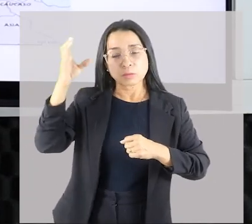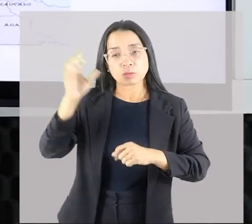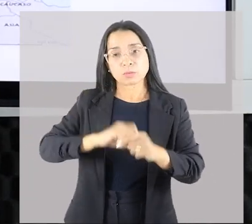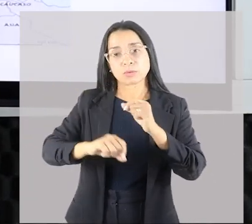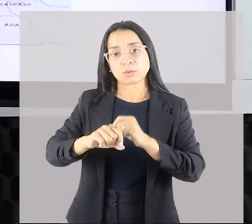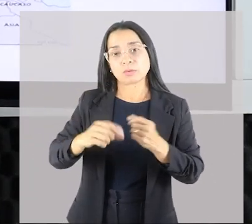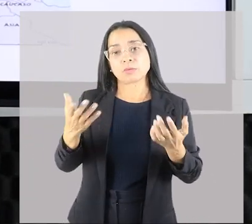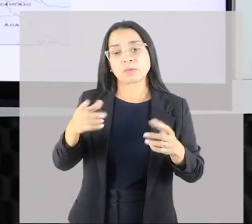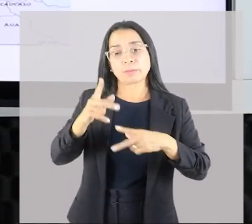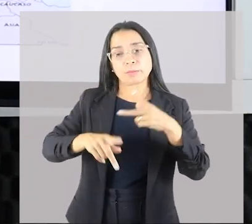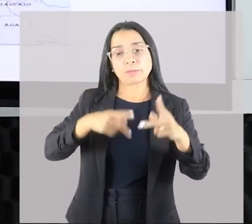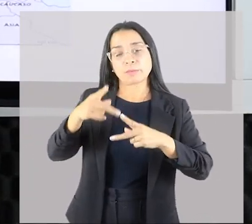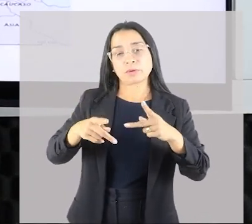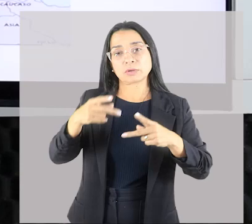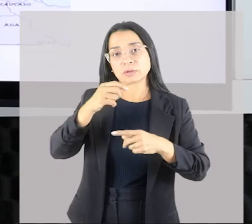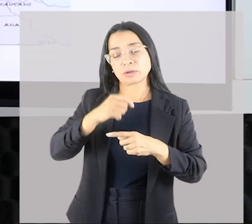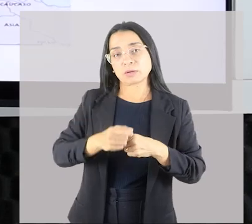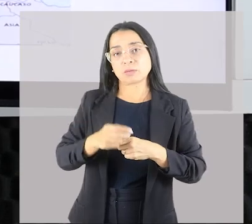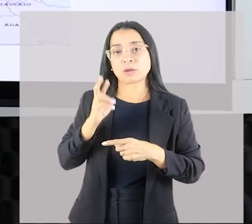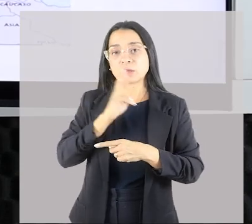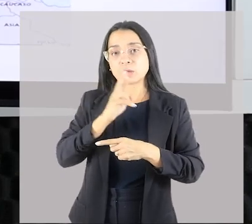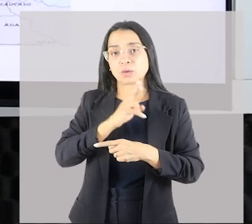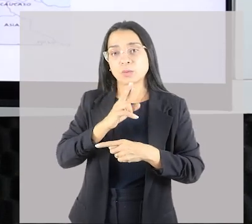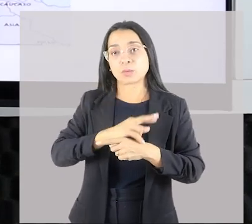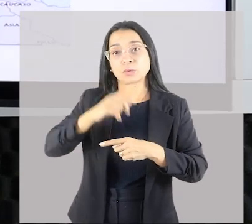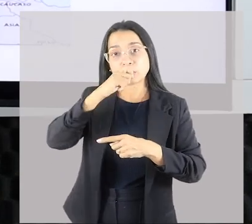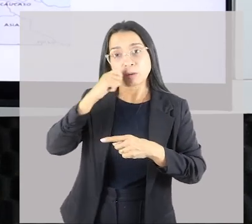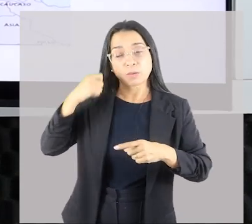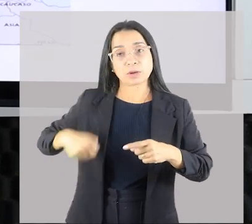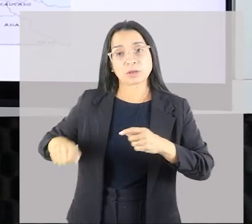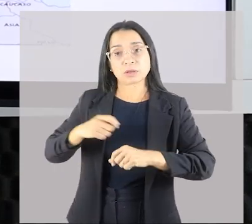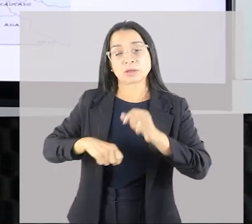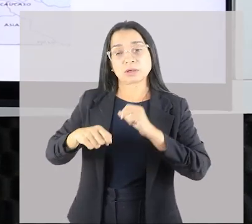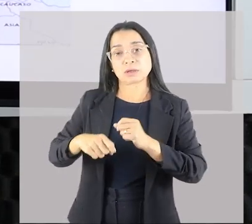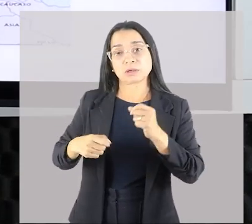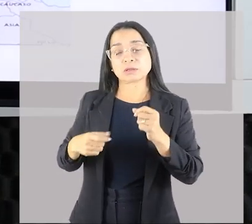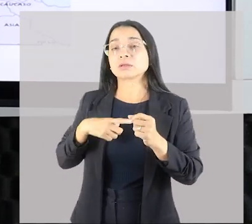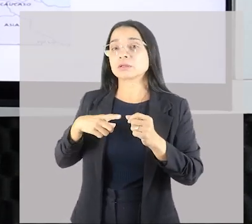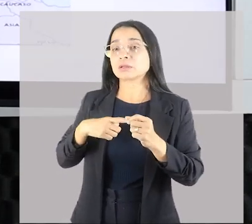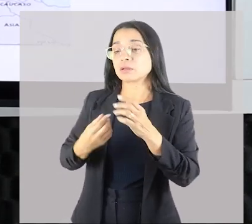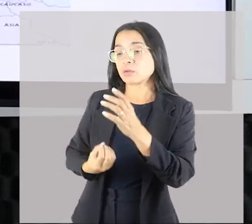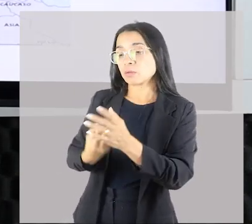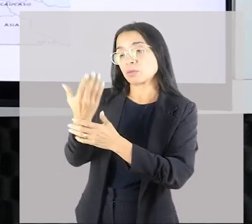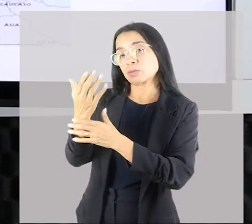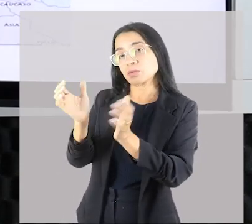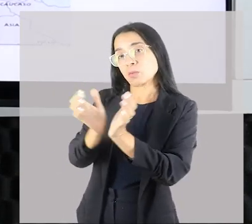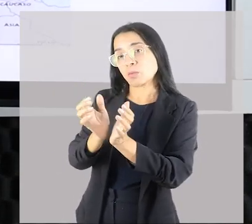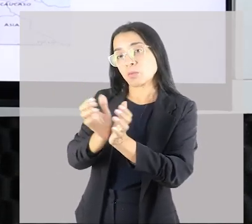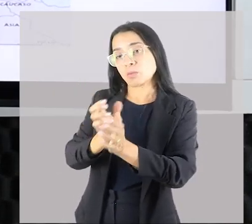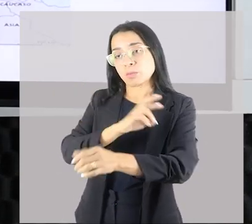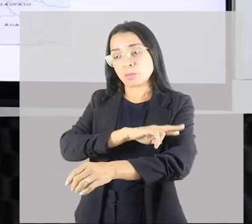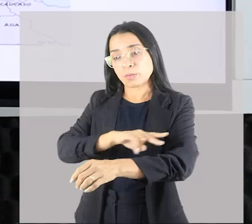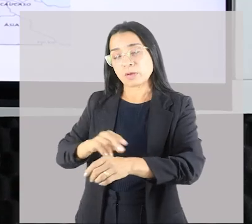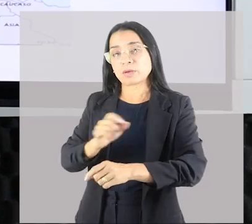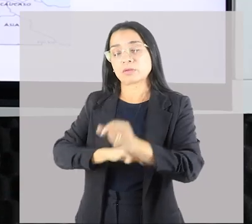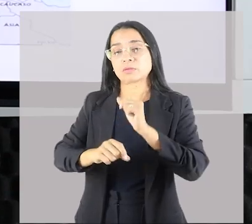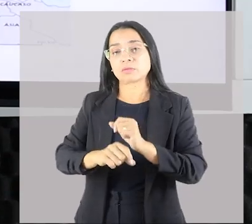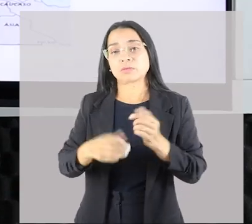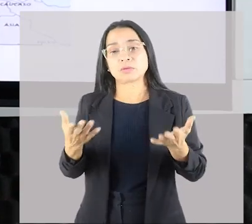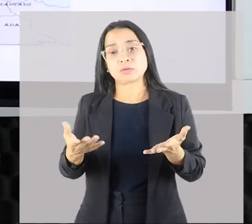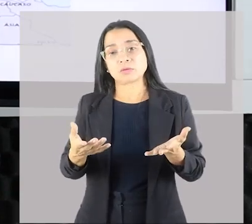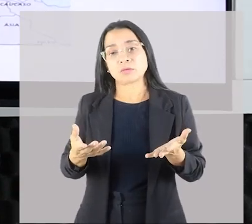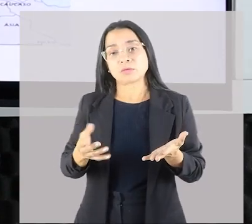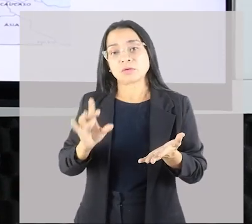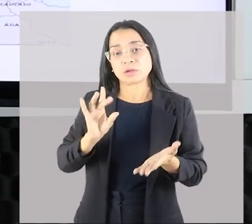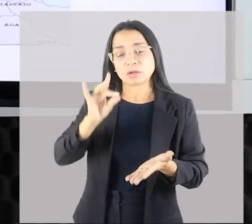tá? A população russa, a população ucraniana descendem basicamente de um mesmo grupo étnico. Inclusive, isso já foi reafirmado pelo